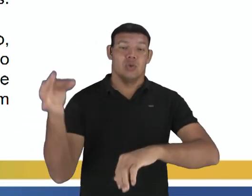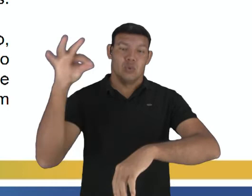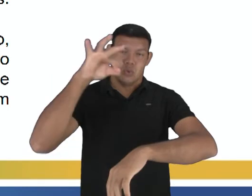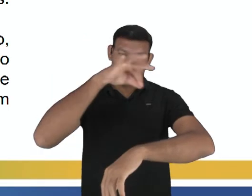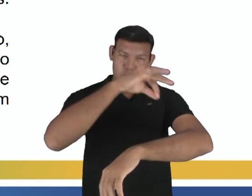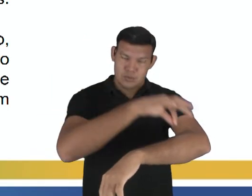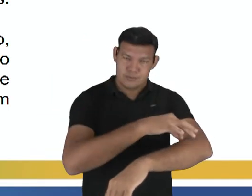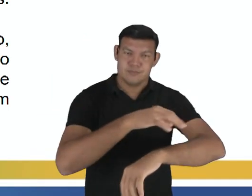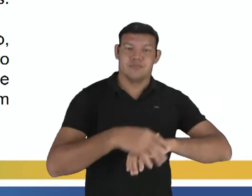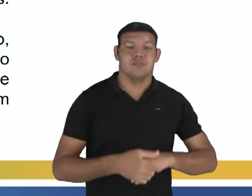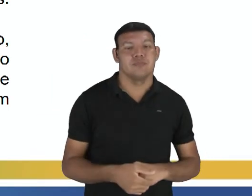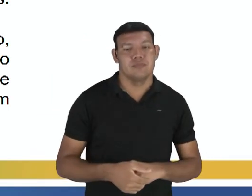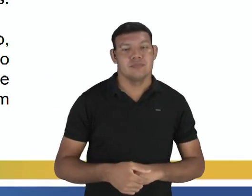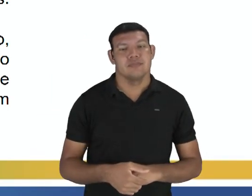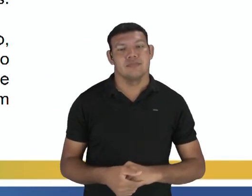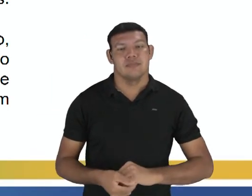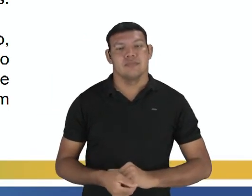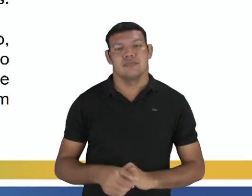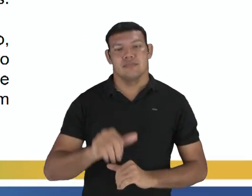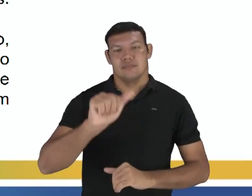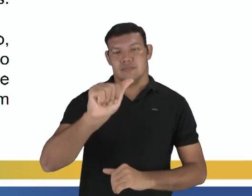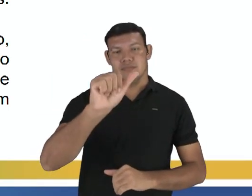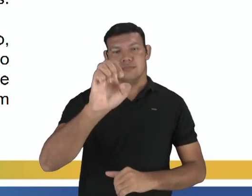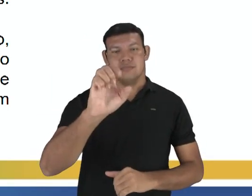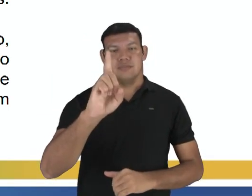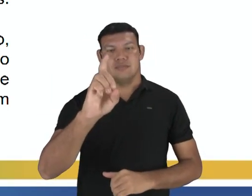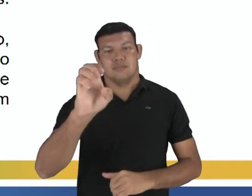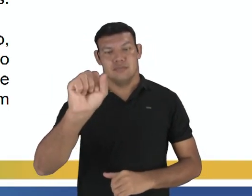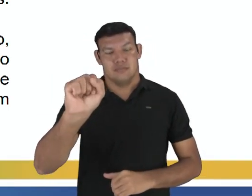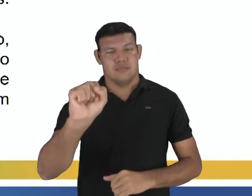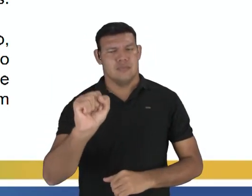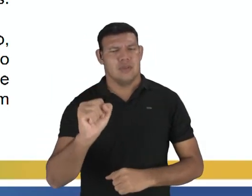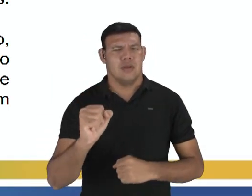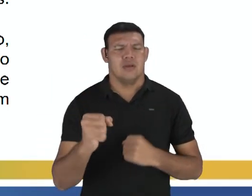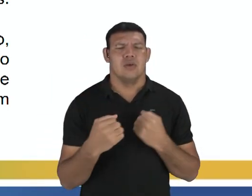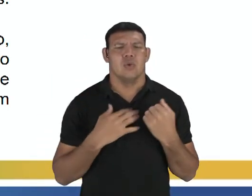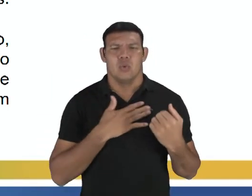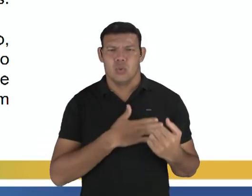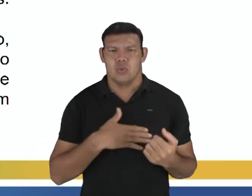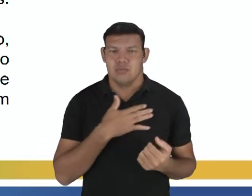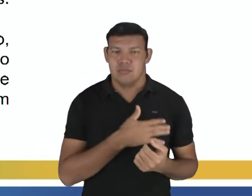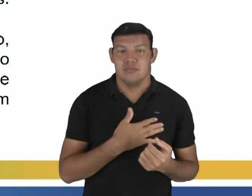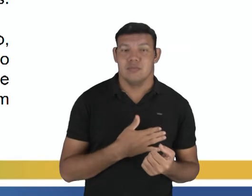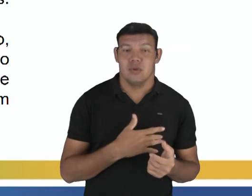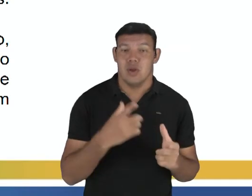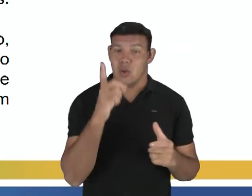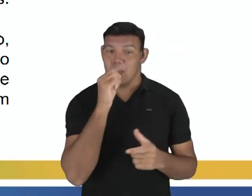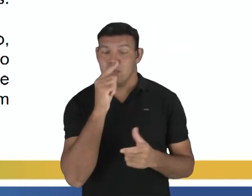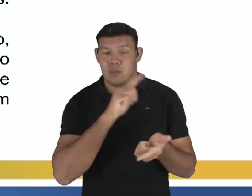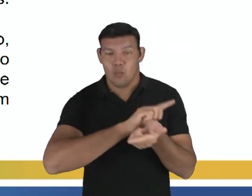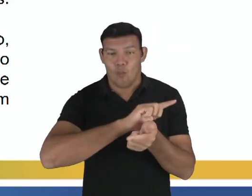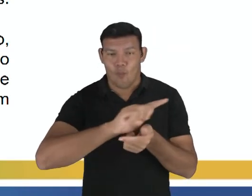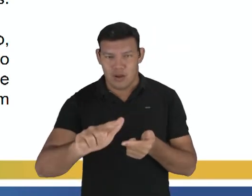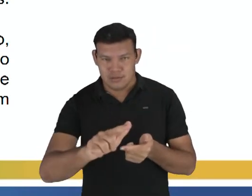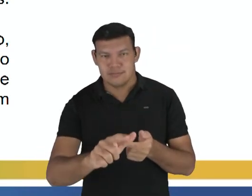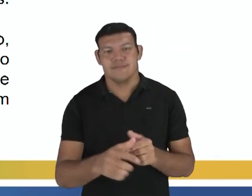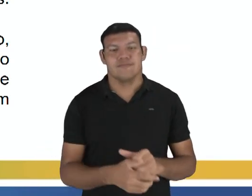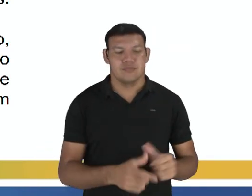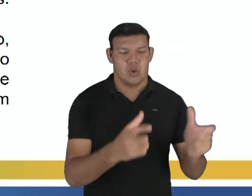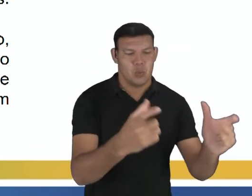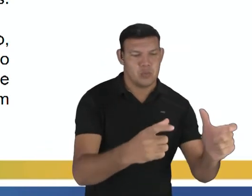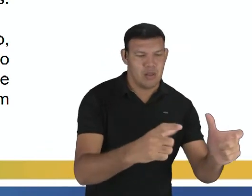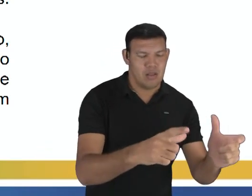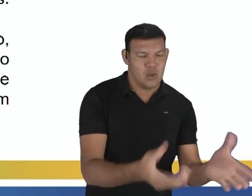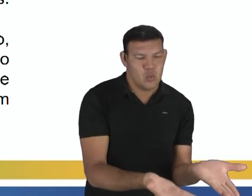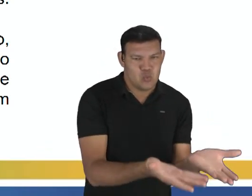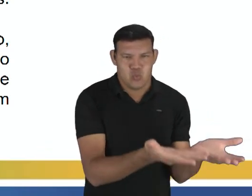o mosquito Aedes aegypti, que adora água limpa e parada para se reproduzir.